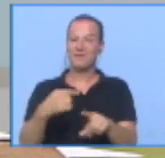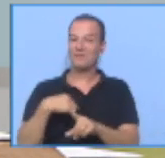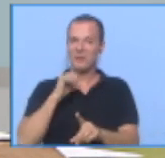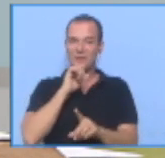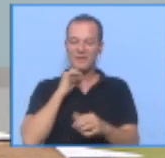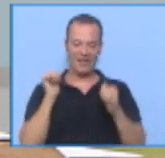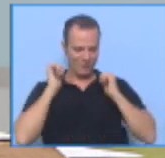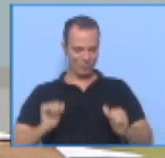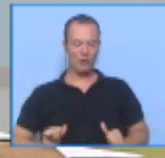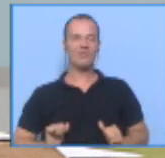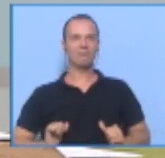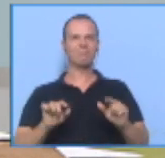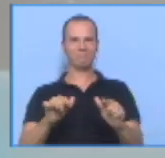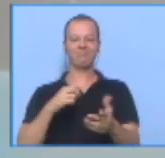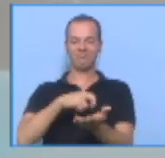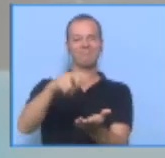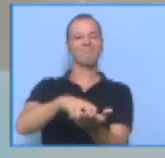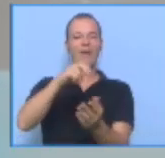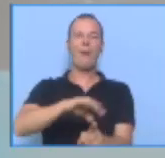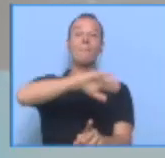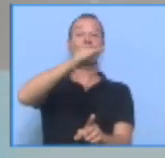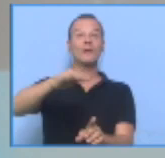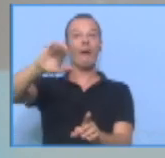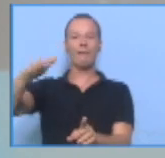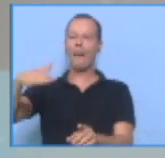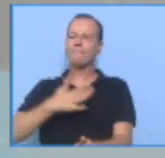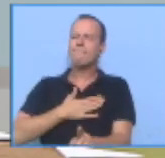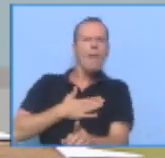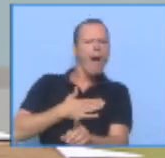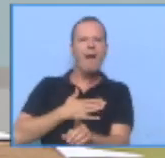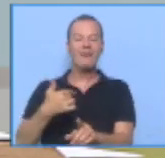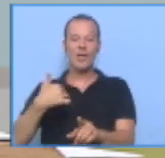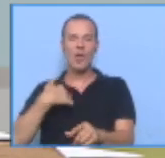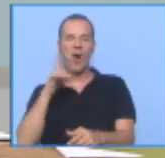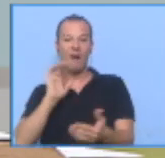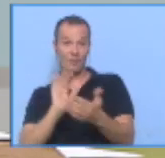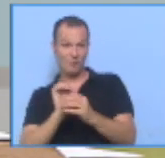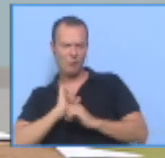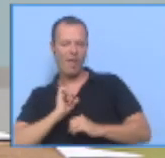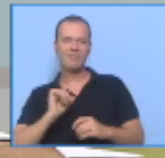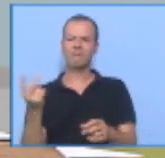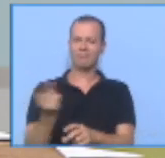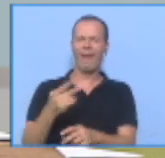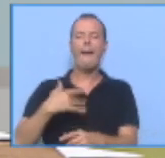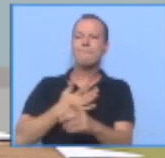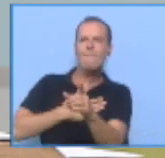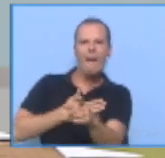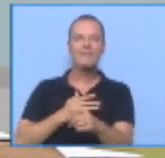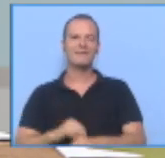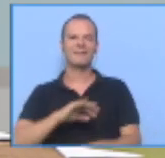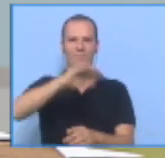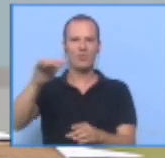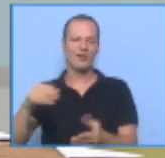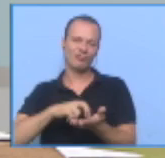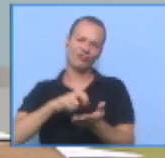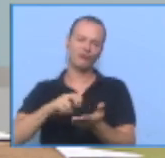mochila às costas e fazer caminhada à montanha, gostamos muito, tanto eu como a minha mulher, e portanto sempre que podemos fazemos